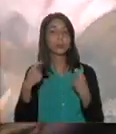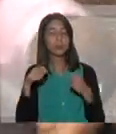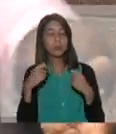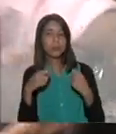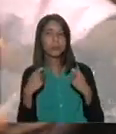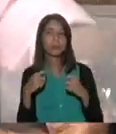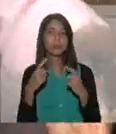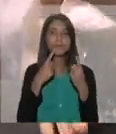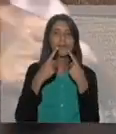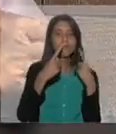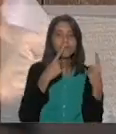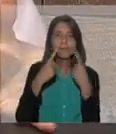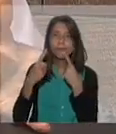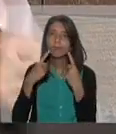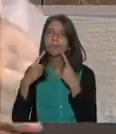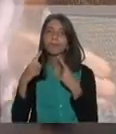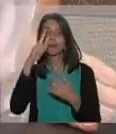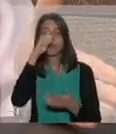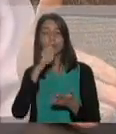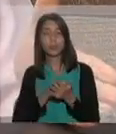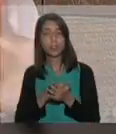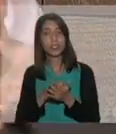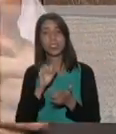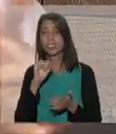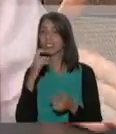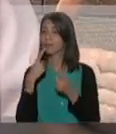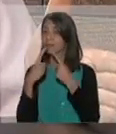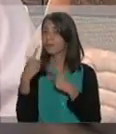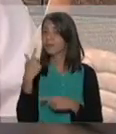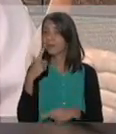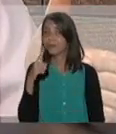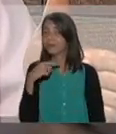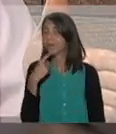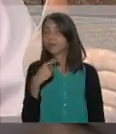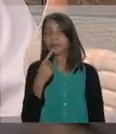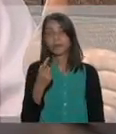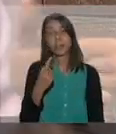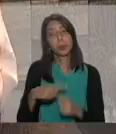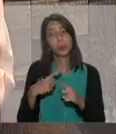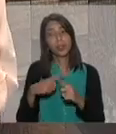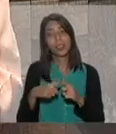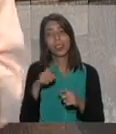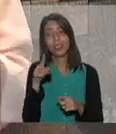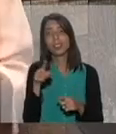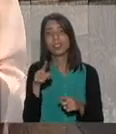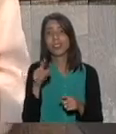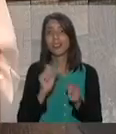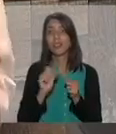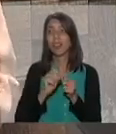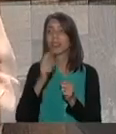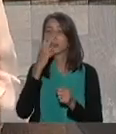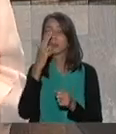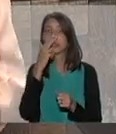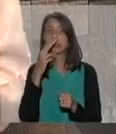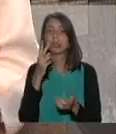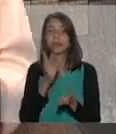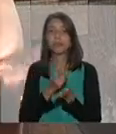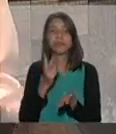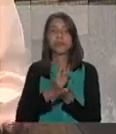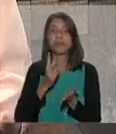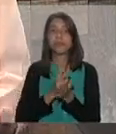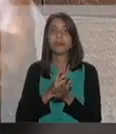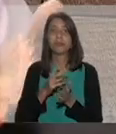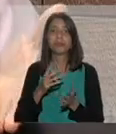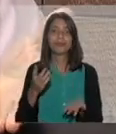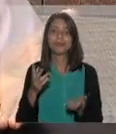ser no diálogo. É verdade. Quando faltou o diálogo, aí deixa de ser. Né? Até porque aí você vai interpretar engessadamente, a coisa